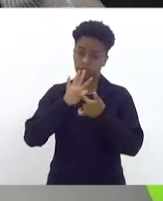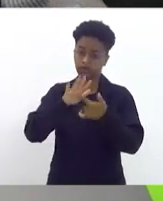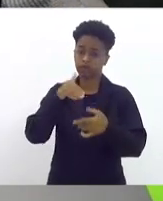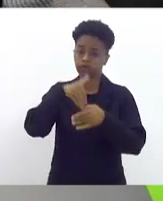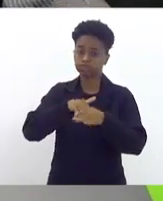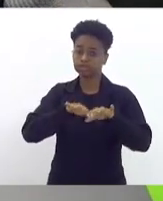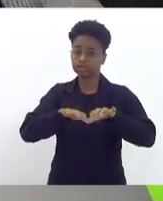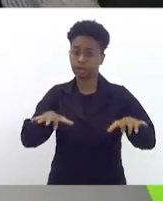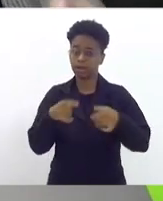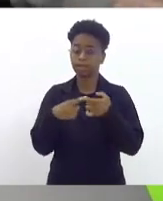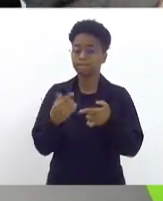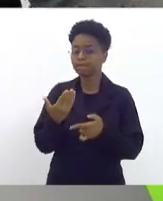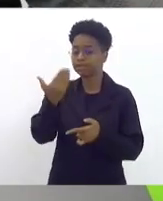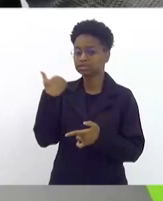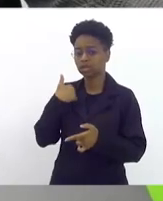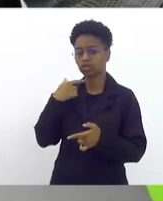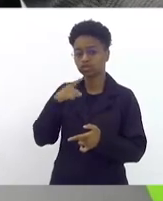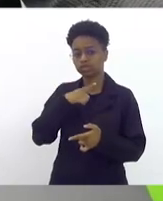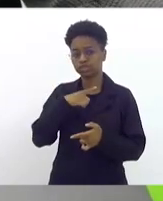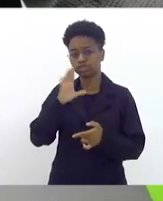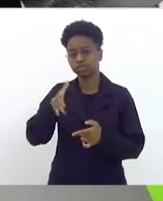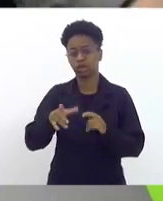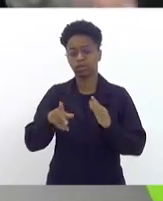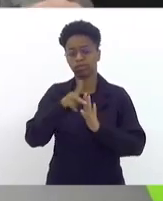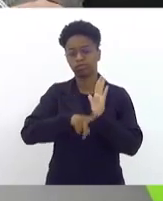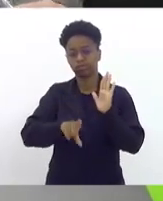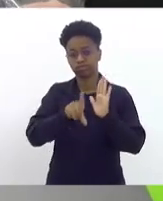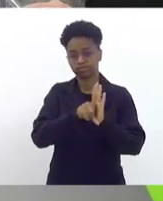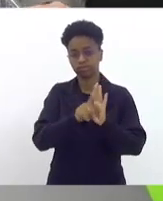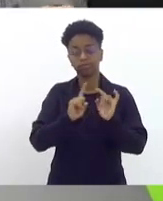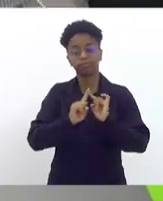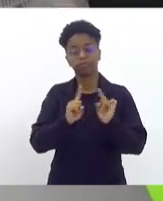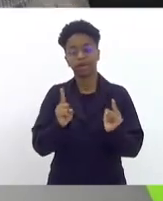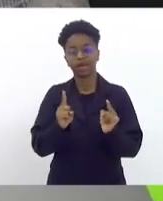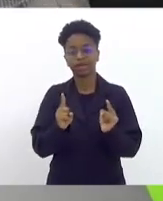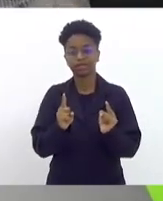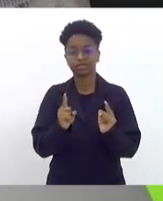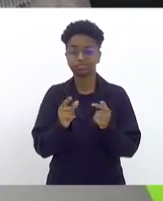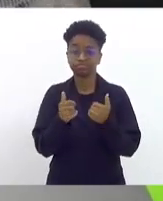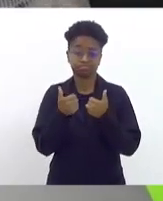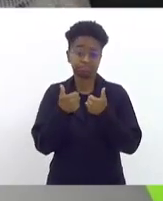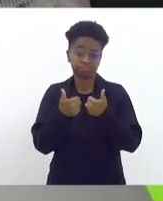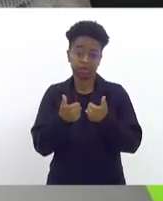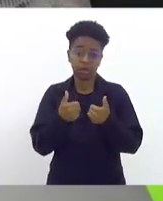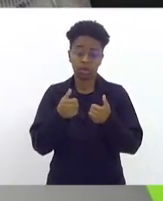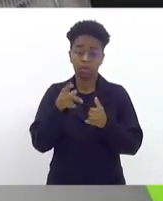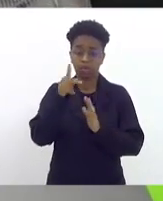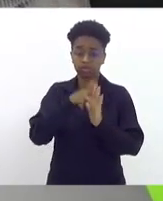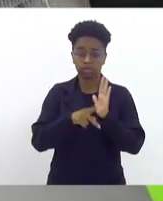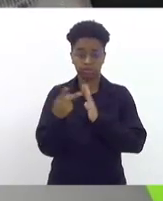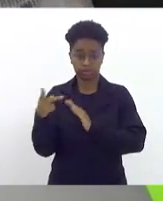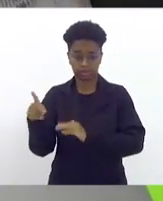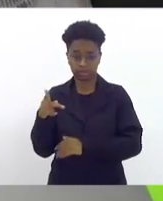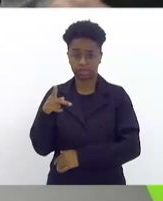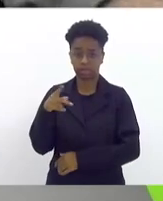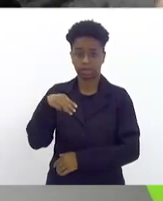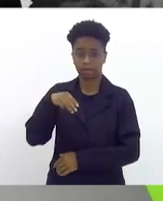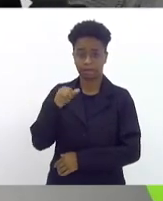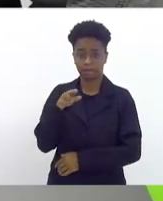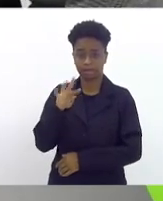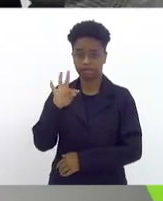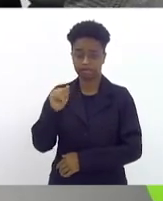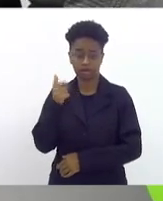já tinha anteriormente apresentado um projeto de lei e supervenientemente o projeto da deputada Marta Rocha foi